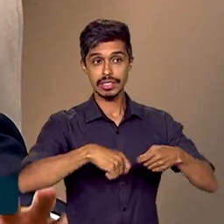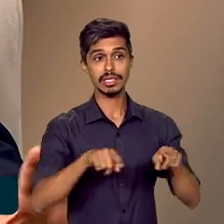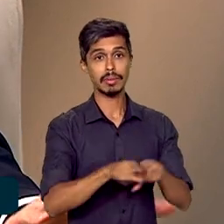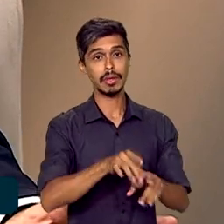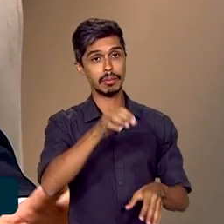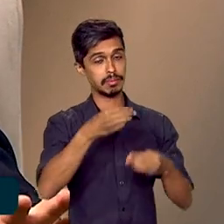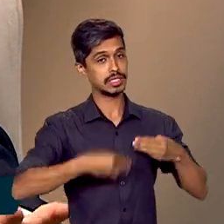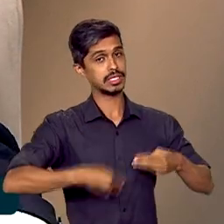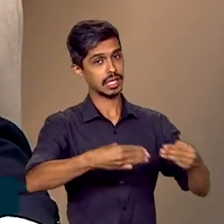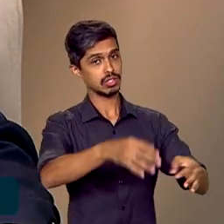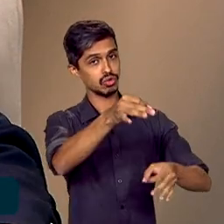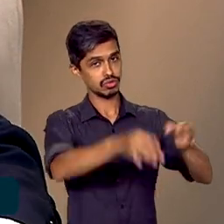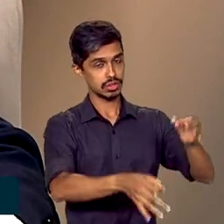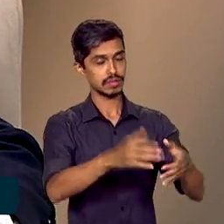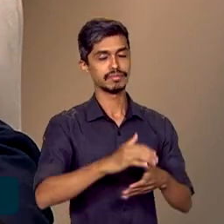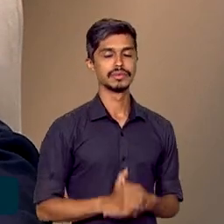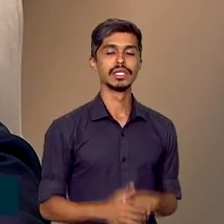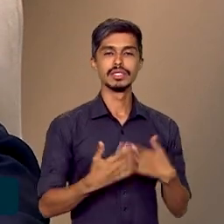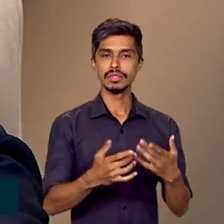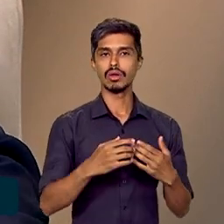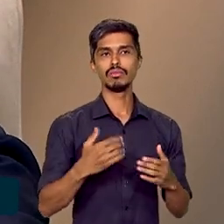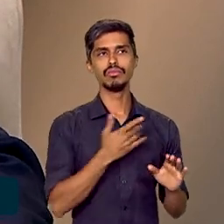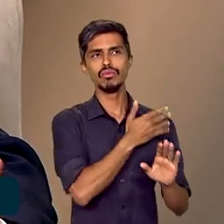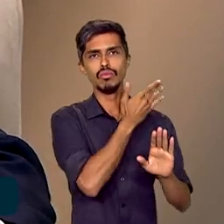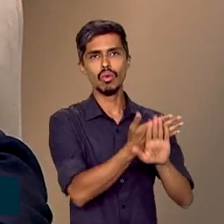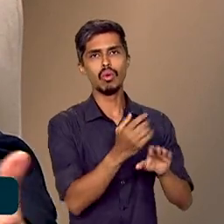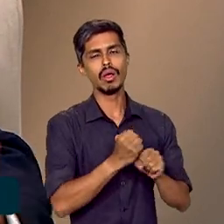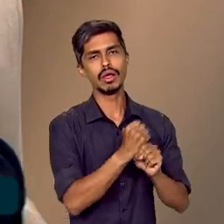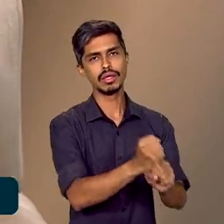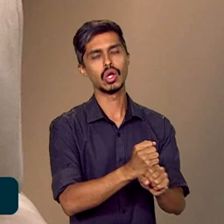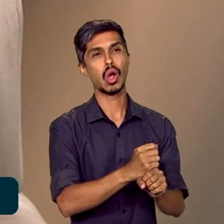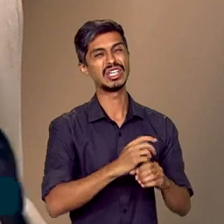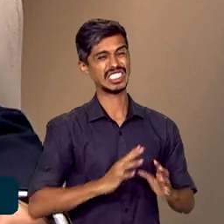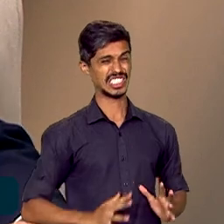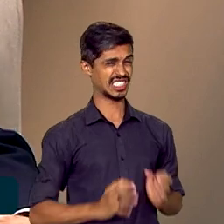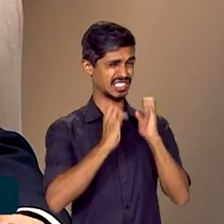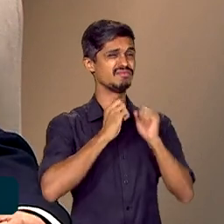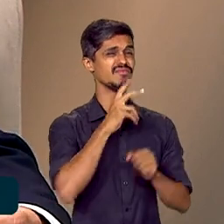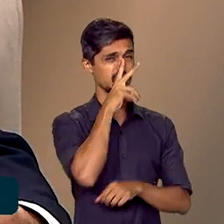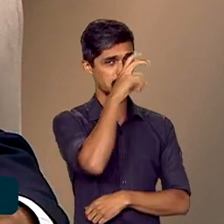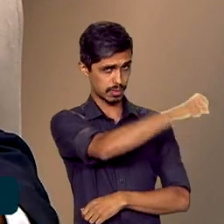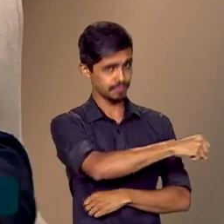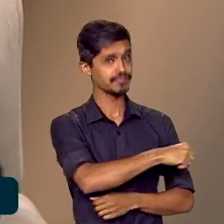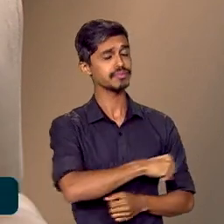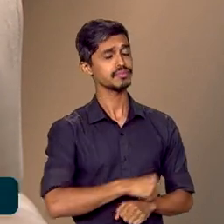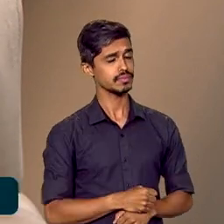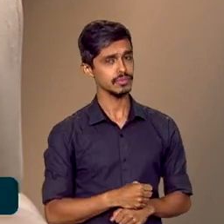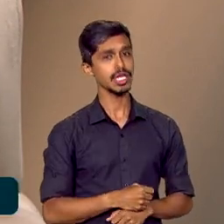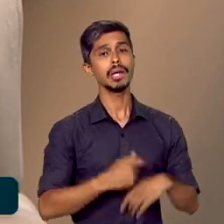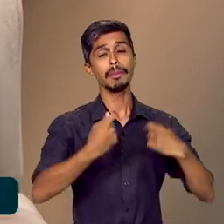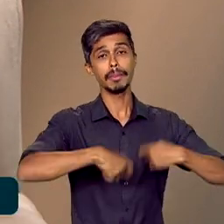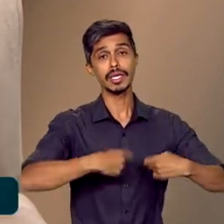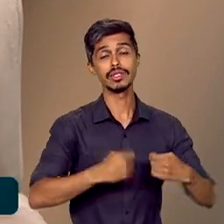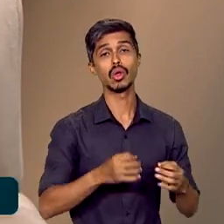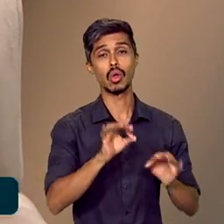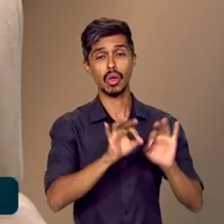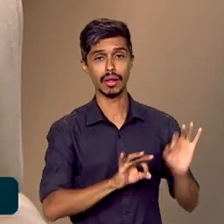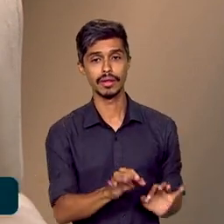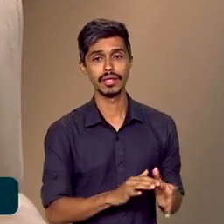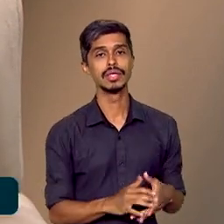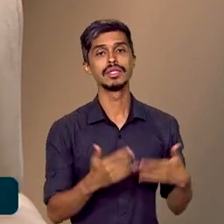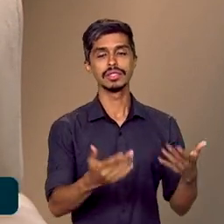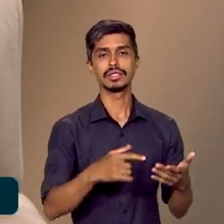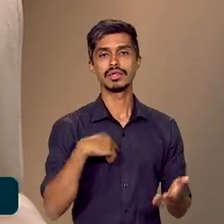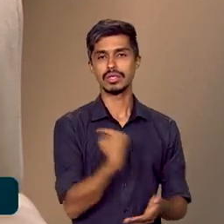Justiça. Nos últimos anos, os conflitos foram muito fortes e é necessária a mediação. Então, a gente tem uma